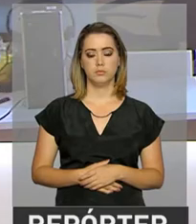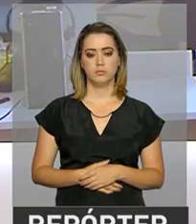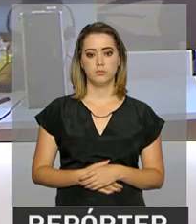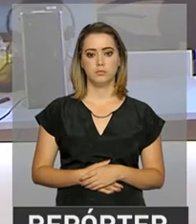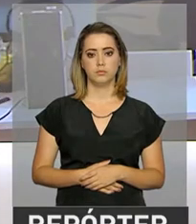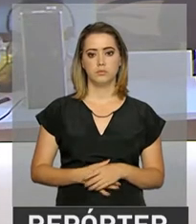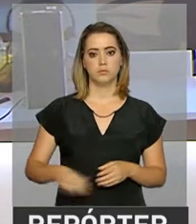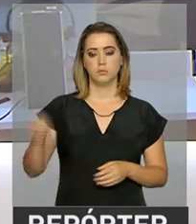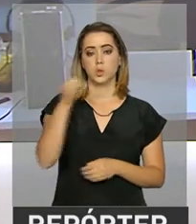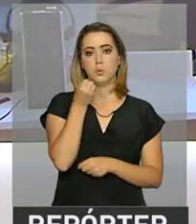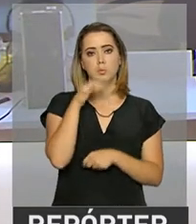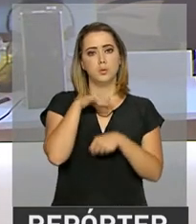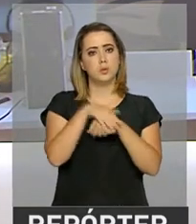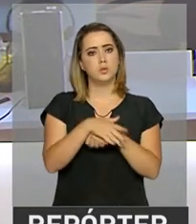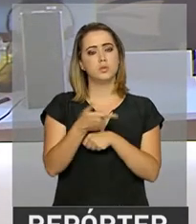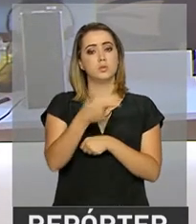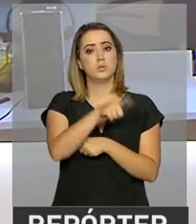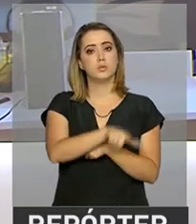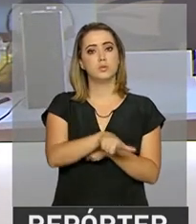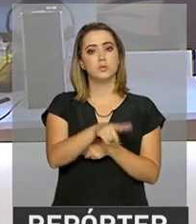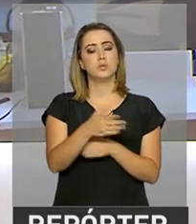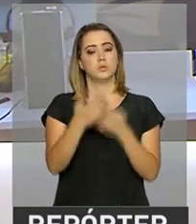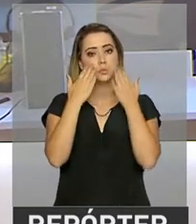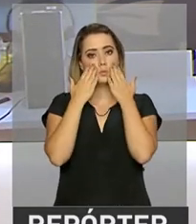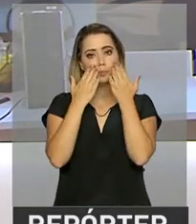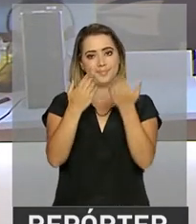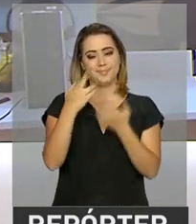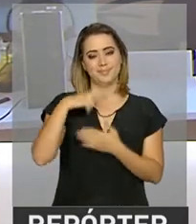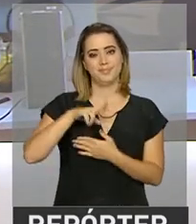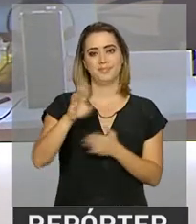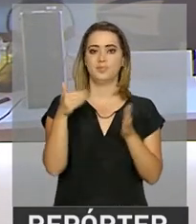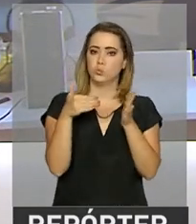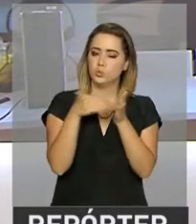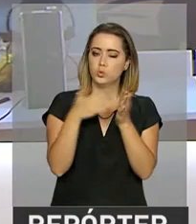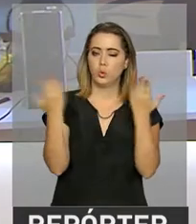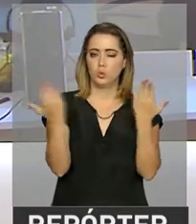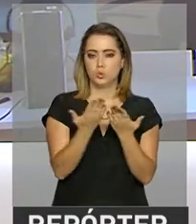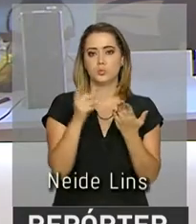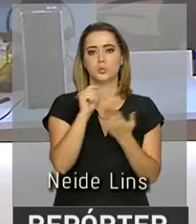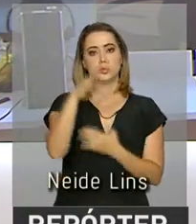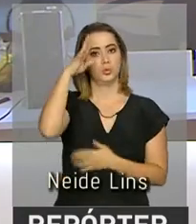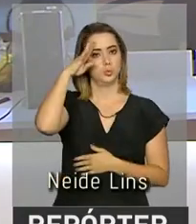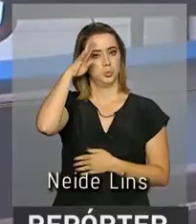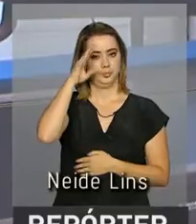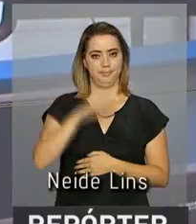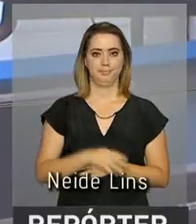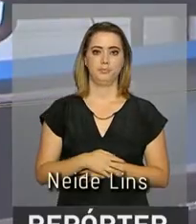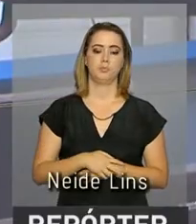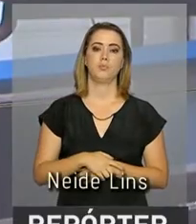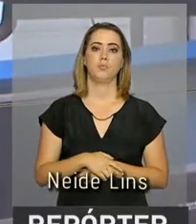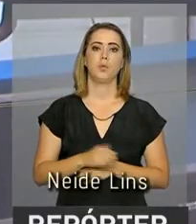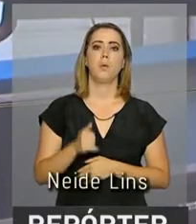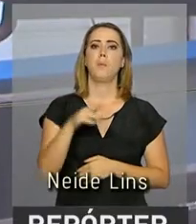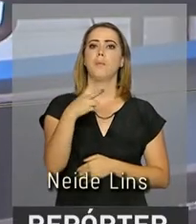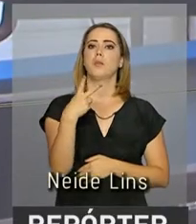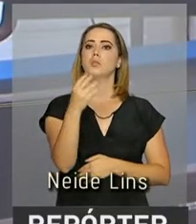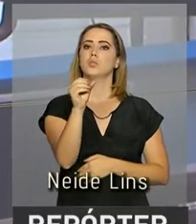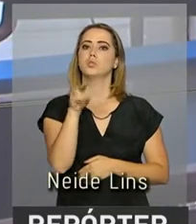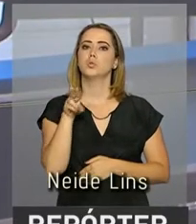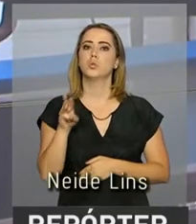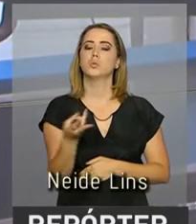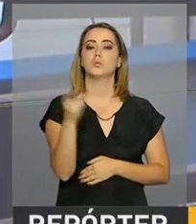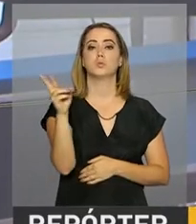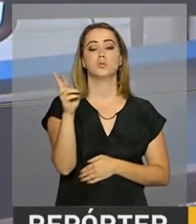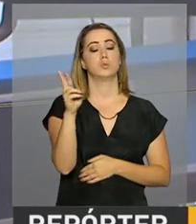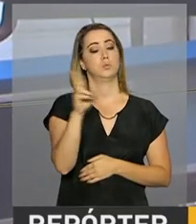olá boa noite estamos de volta com a última edição do repórter nbr desta quarta feira mais de 2 milhões